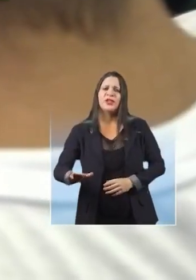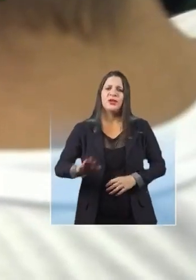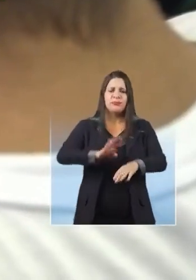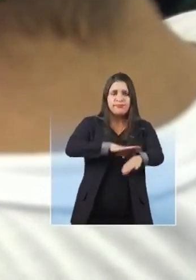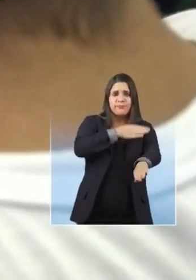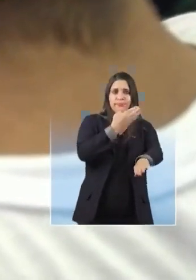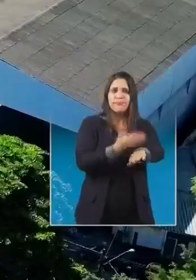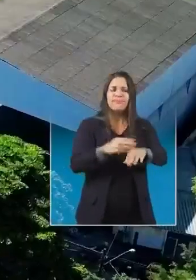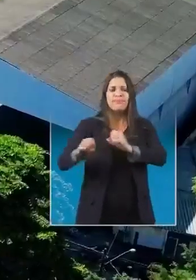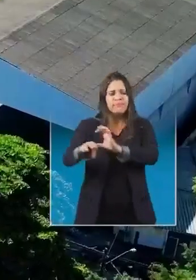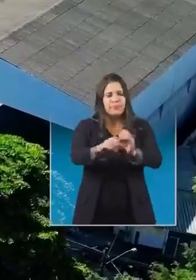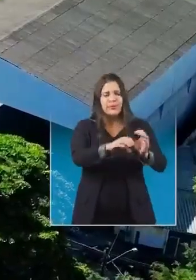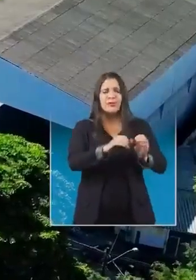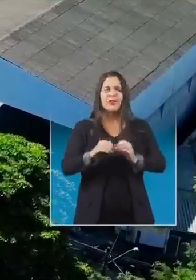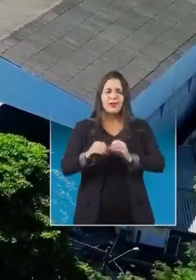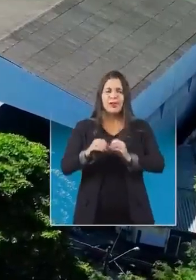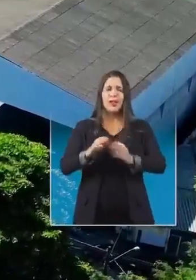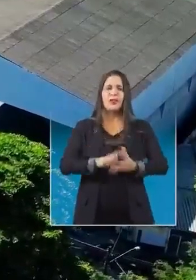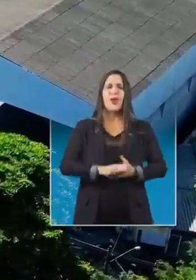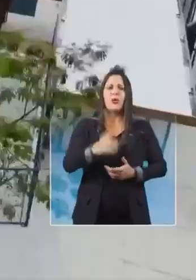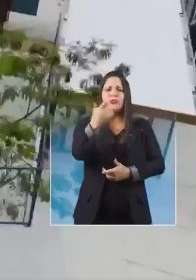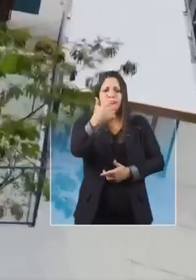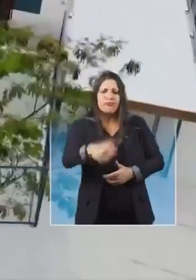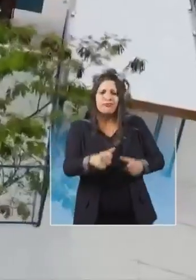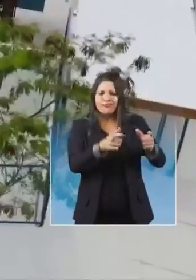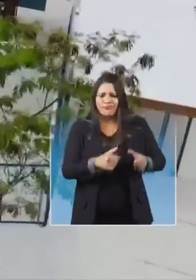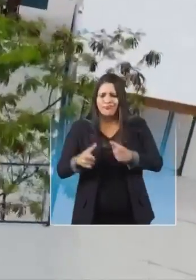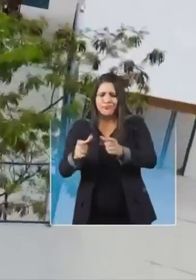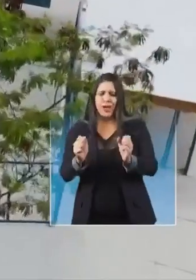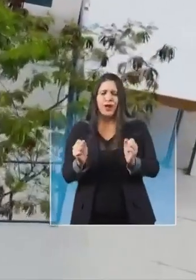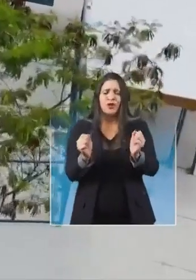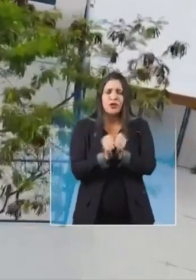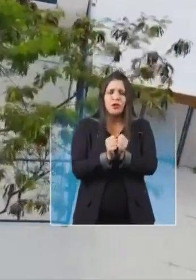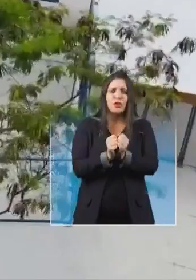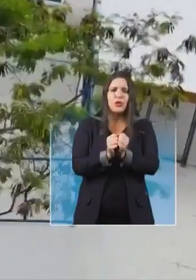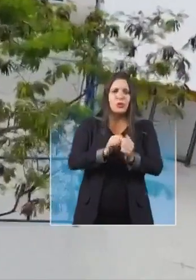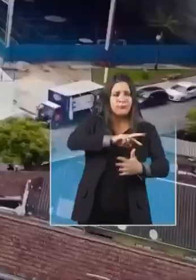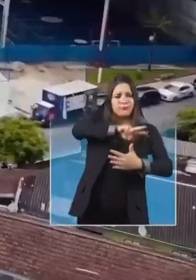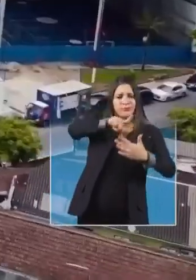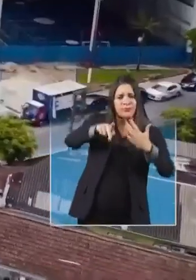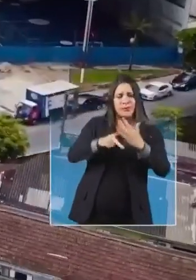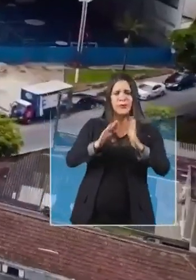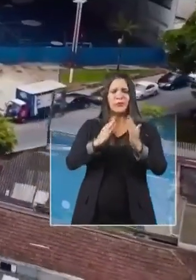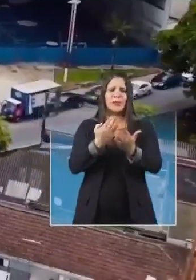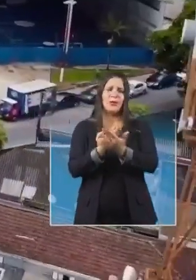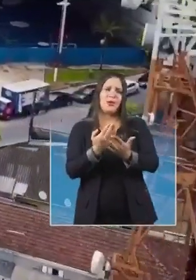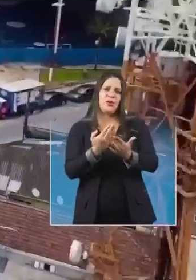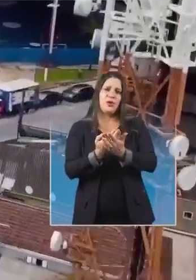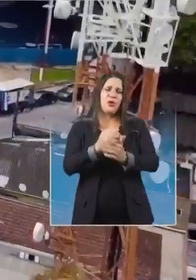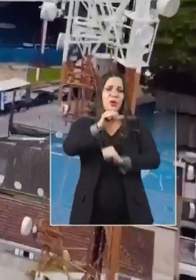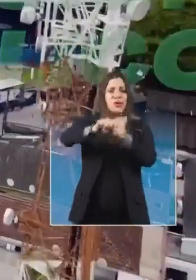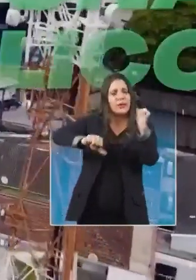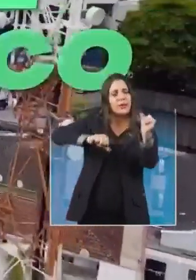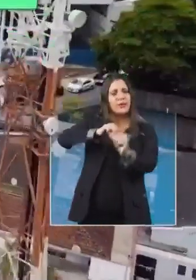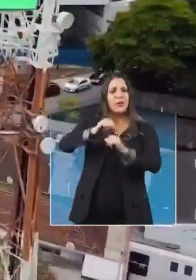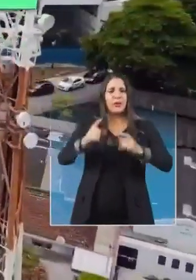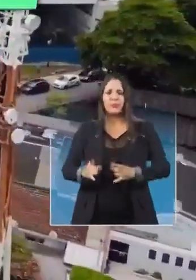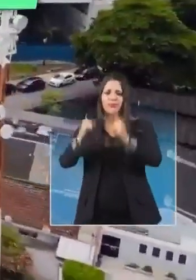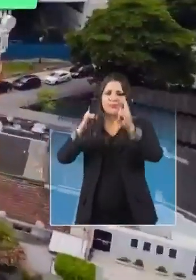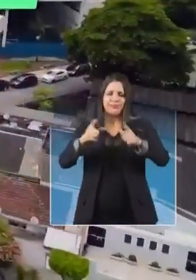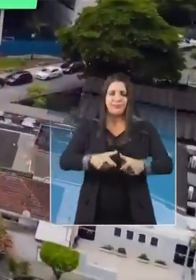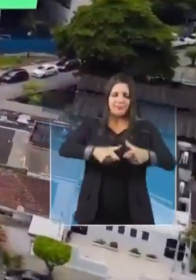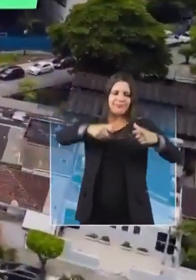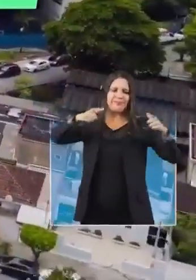no Piratininga e mais uma no São Manuel, que junto com a UME Azevedo Júnior vai se transformar no maior